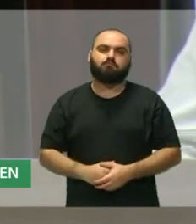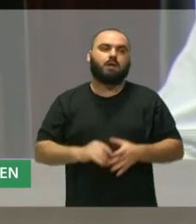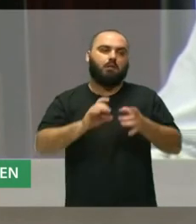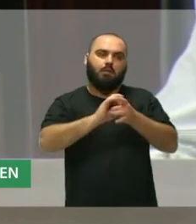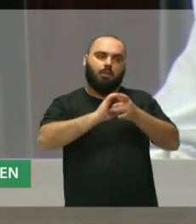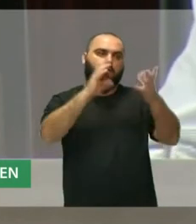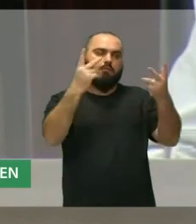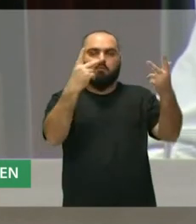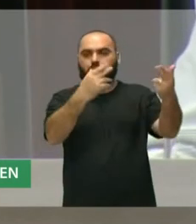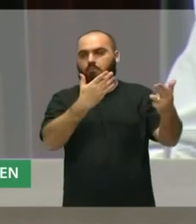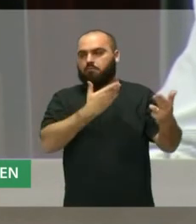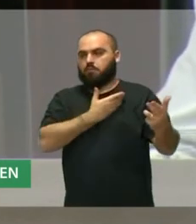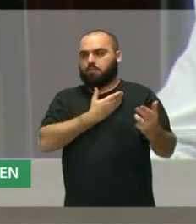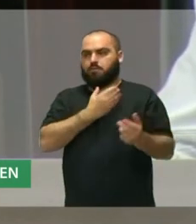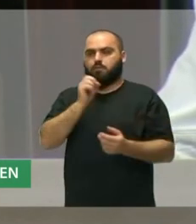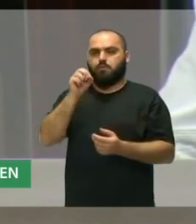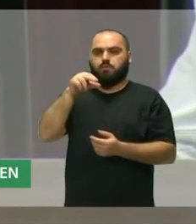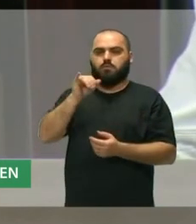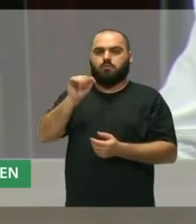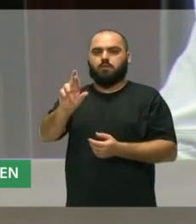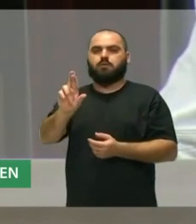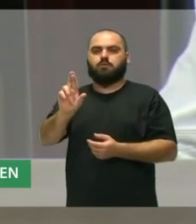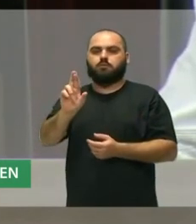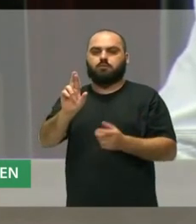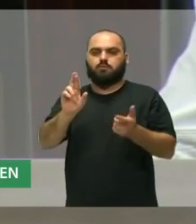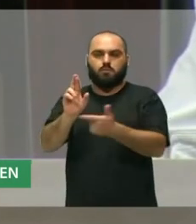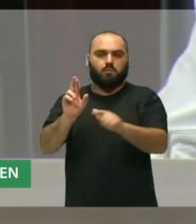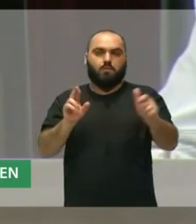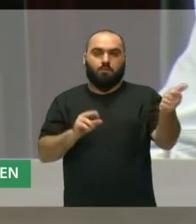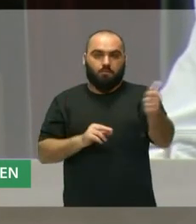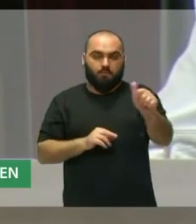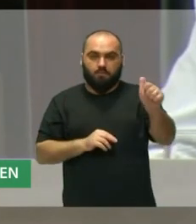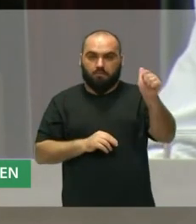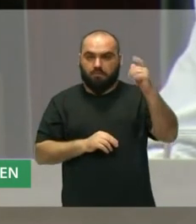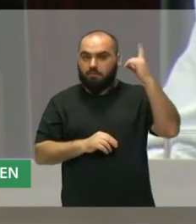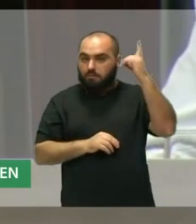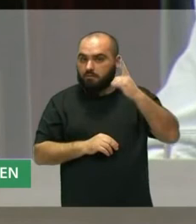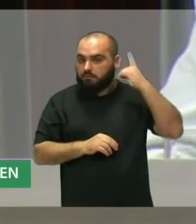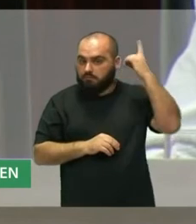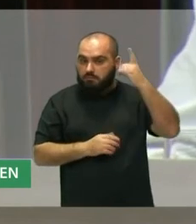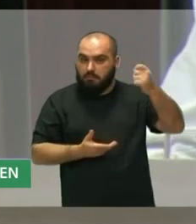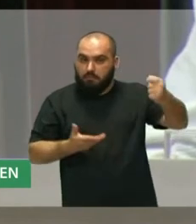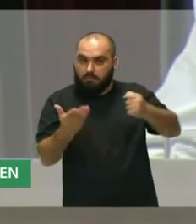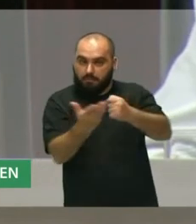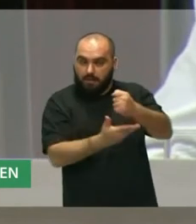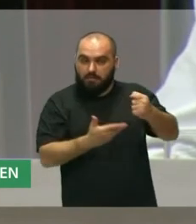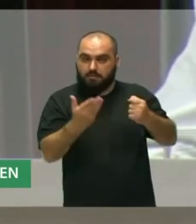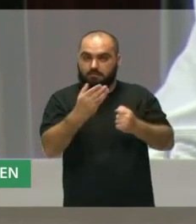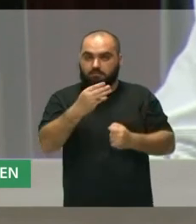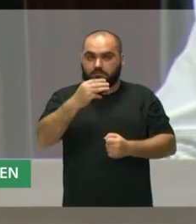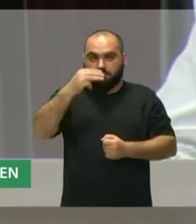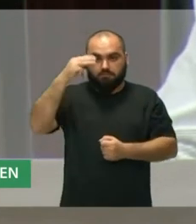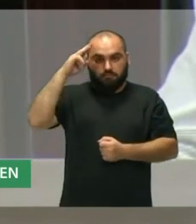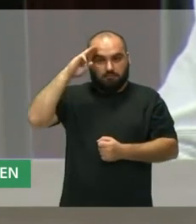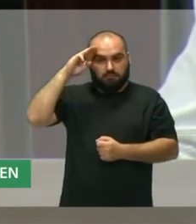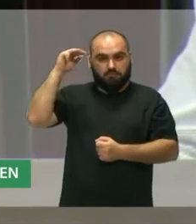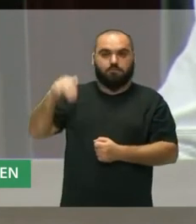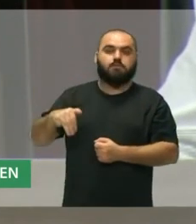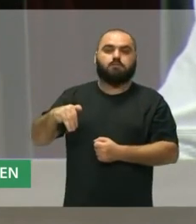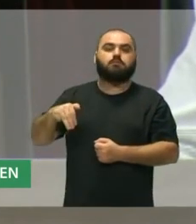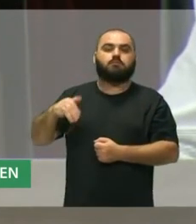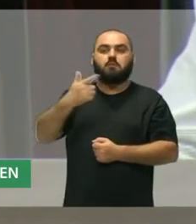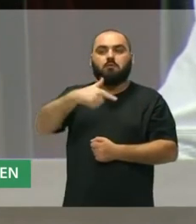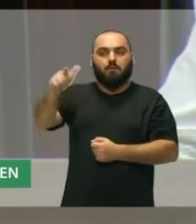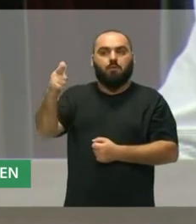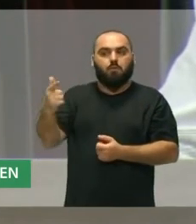colega Mocelin, creio que todos os 11 deputados estaduais eleitos da base do governador Moisés serão simpáticos à